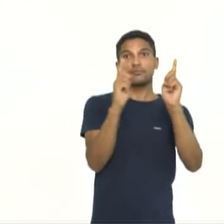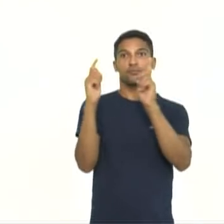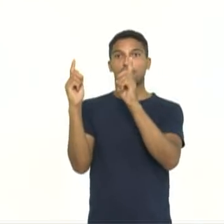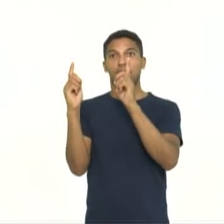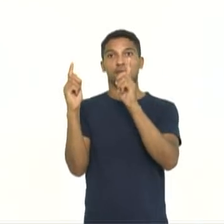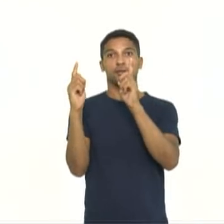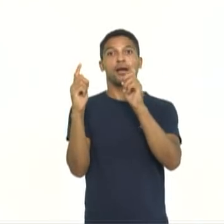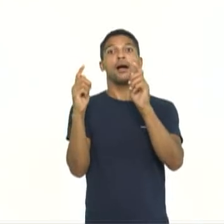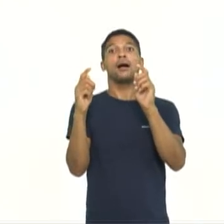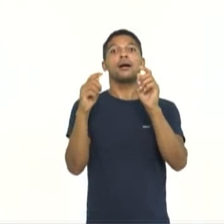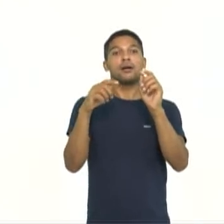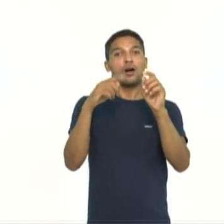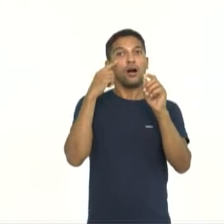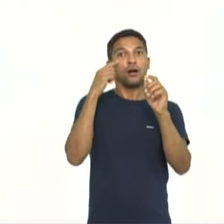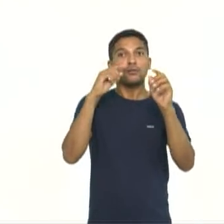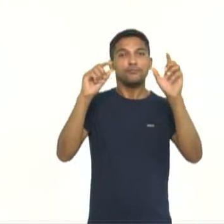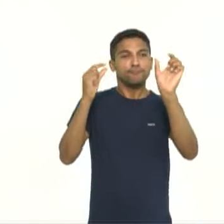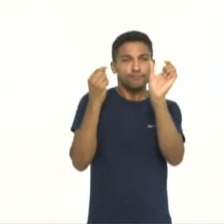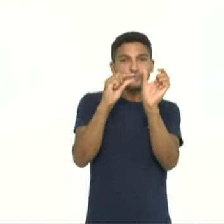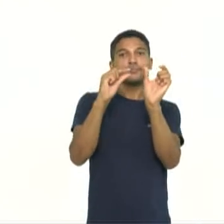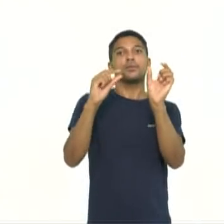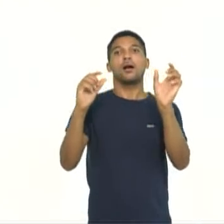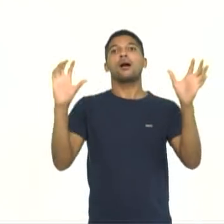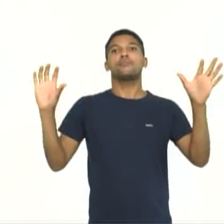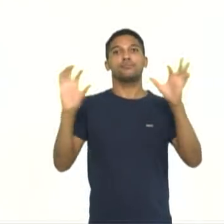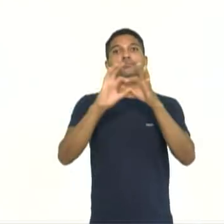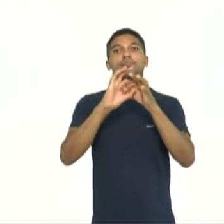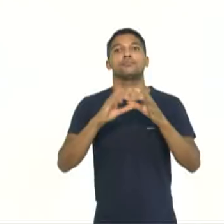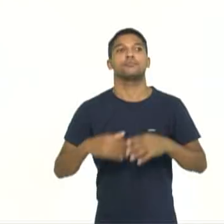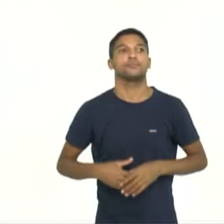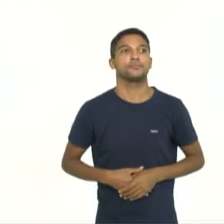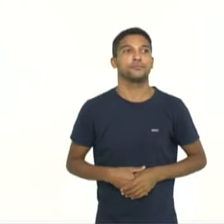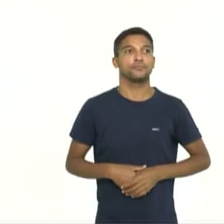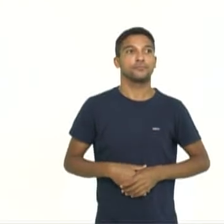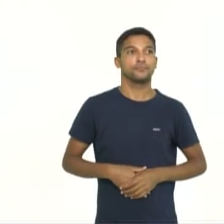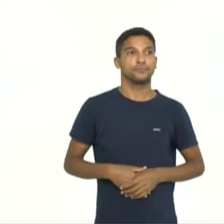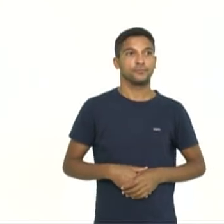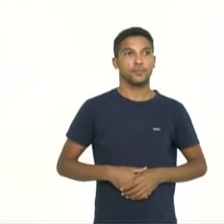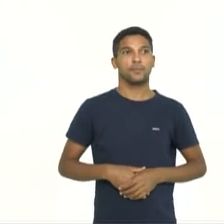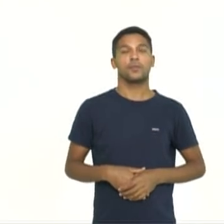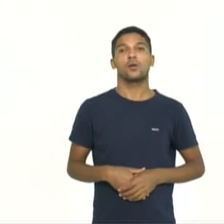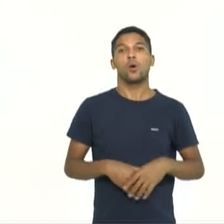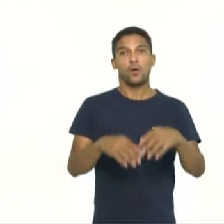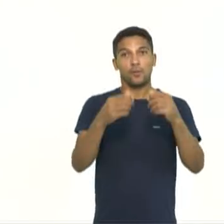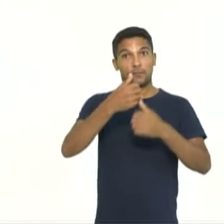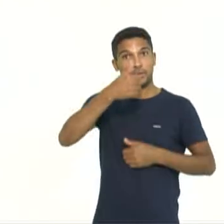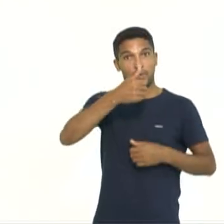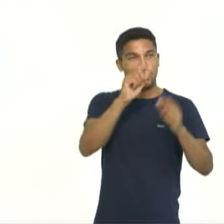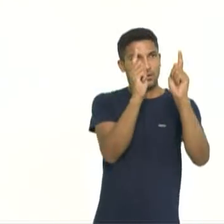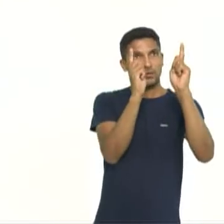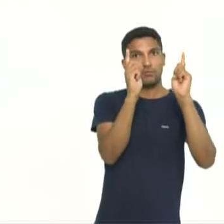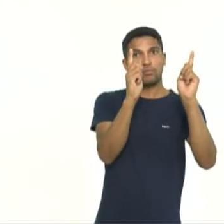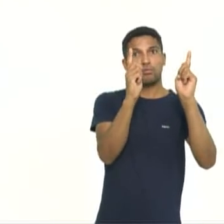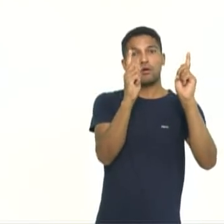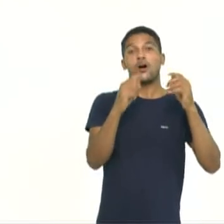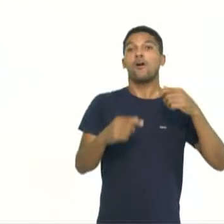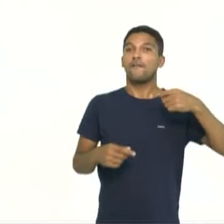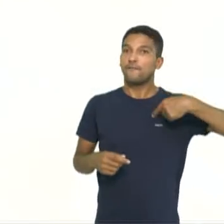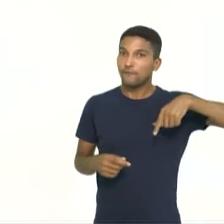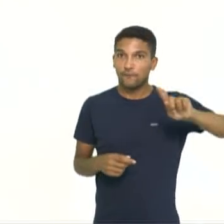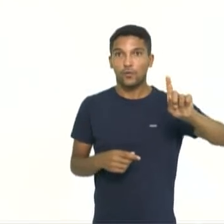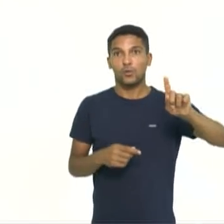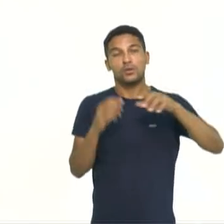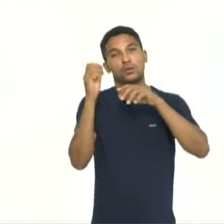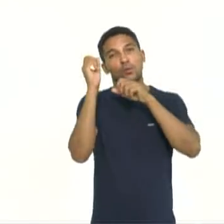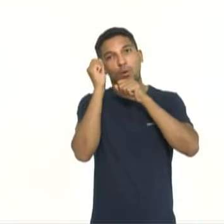Observem aqui, a primeira oração, fui ao quarto, como a gente viu, ela já tem o sentido completo. Ela não depende da segunda oração, peguei